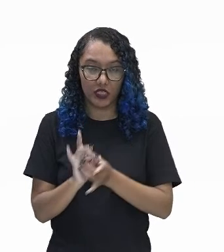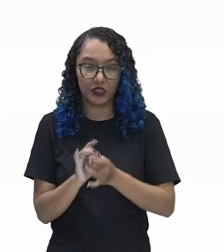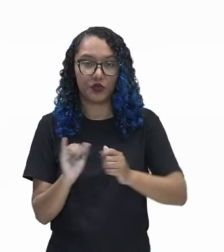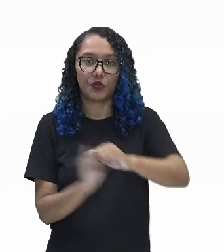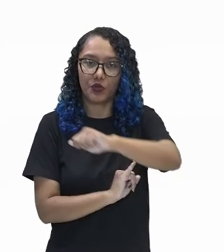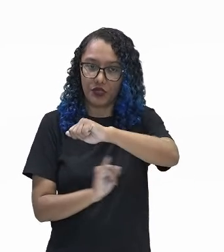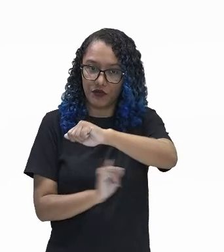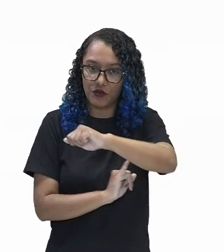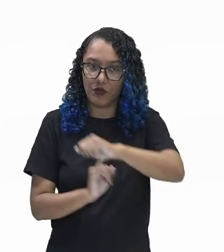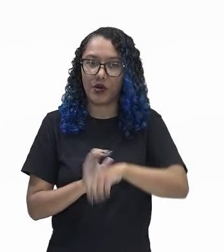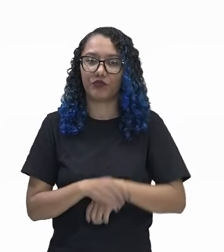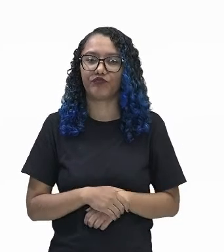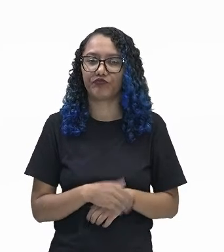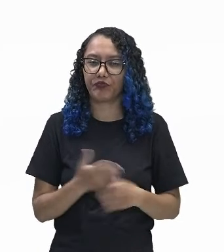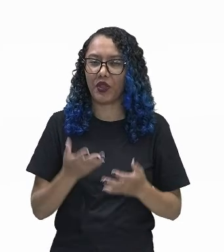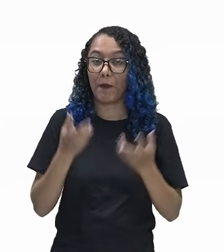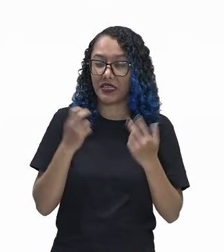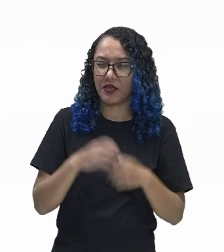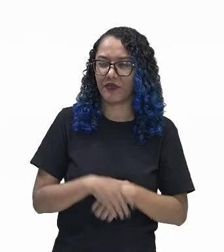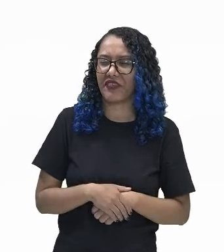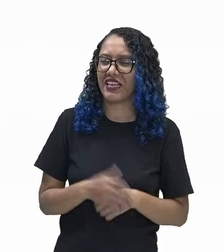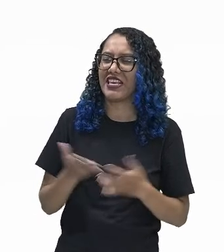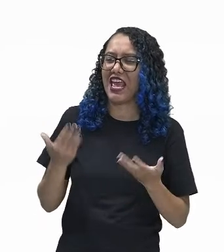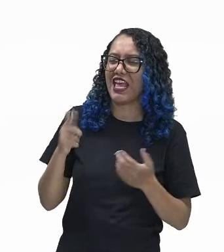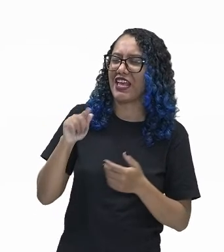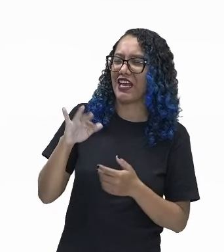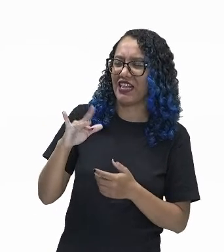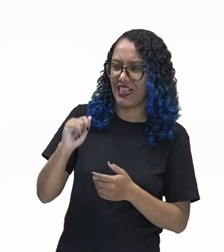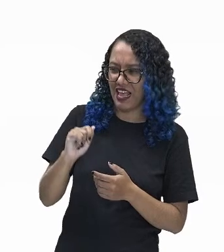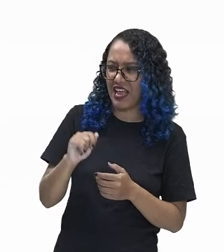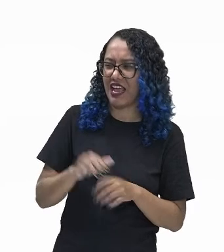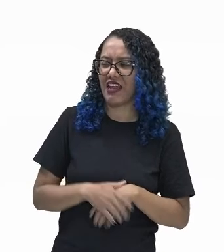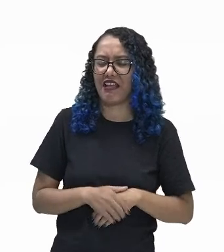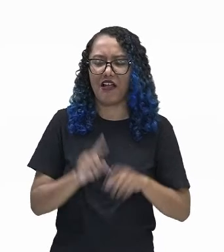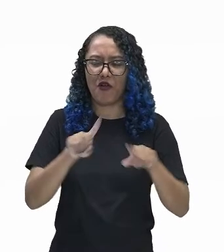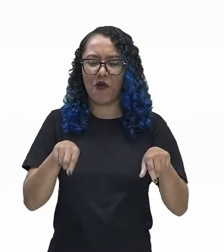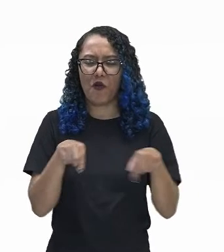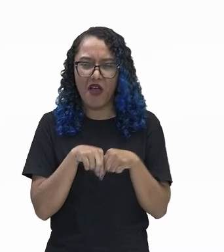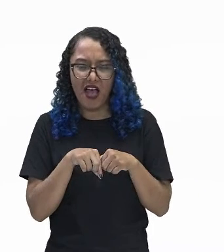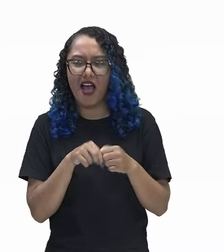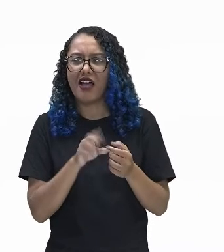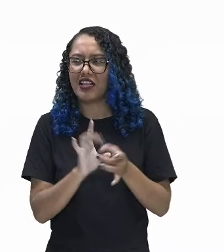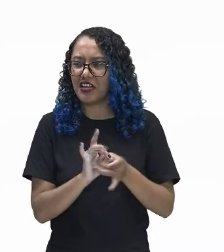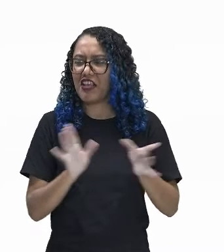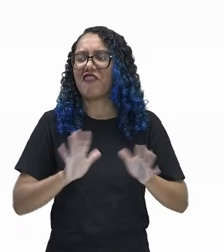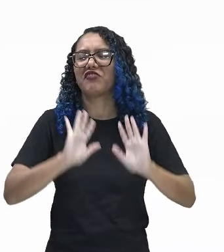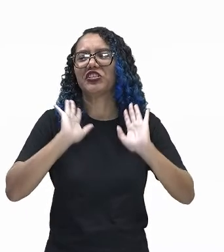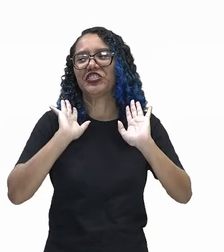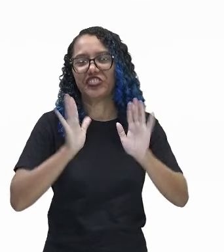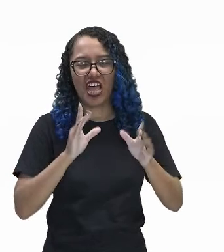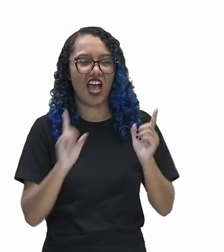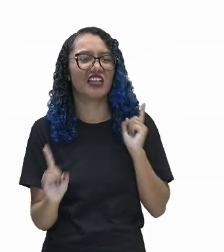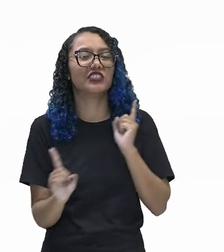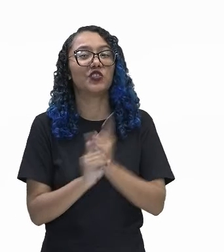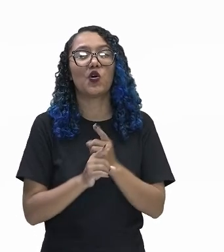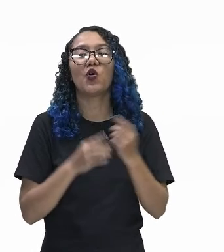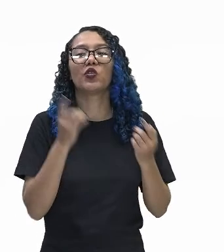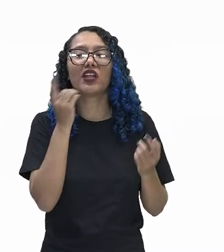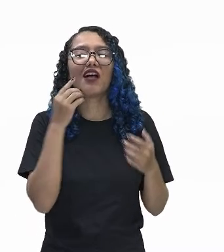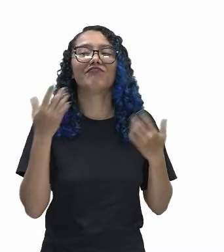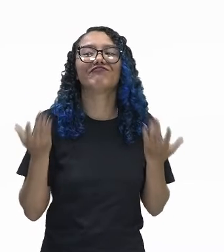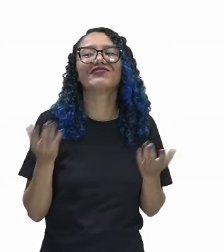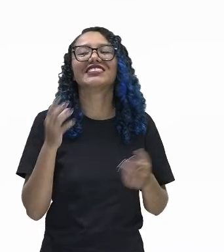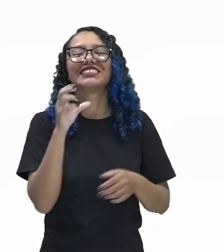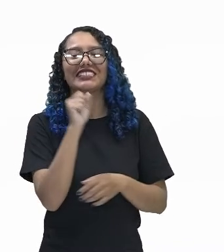informal. Perceba aí. E aí, galera, a quadra está liberada. A gente se encontra no sábado para bater